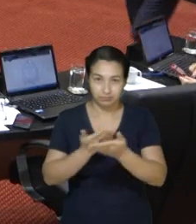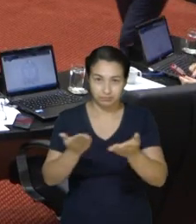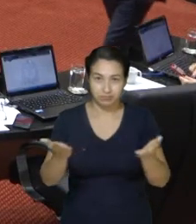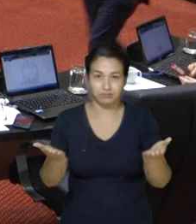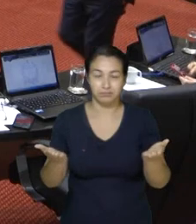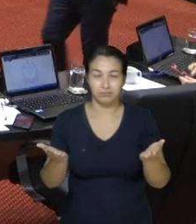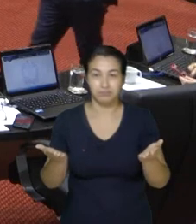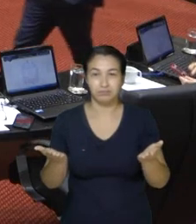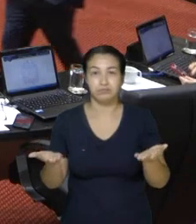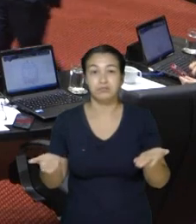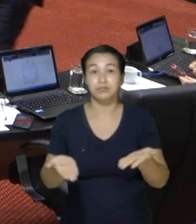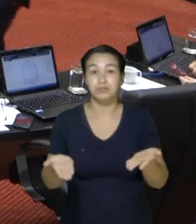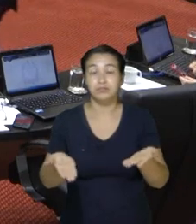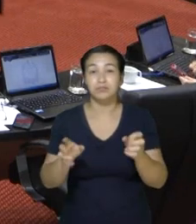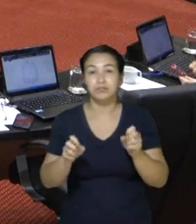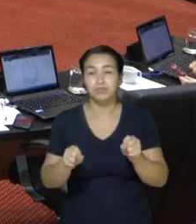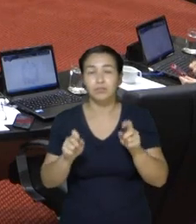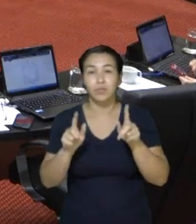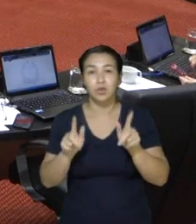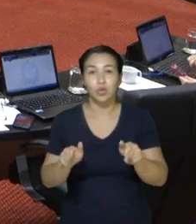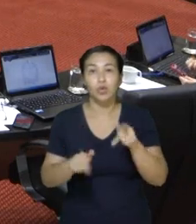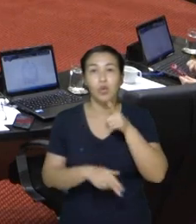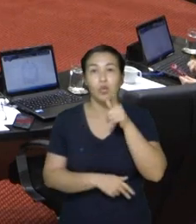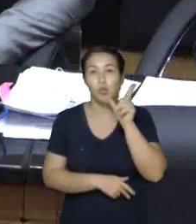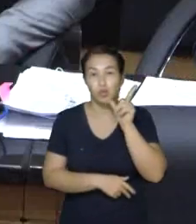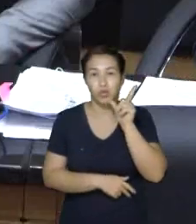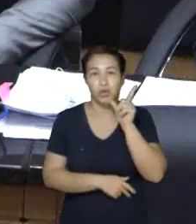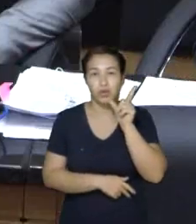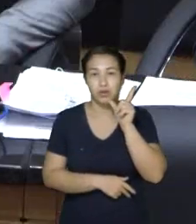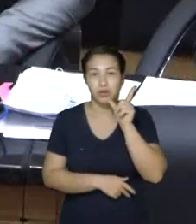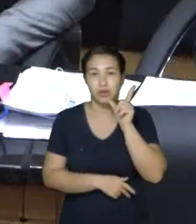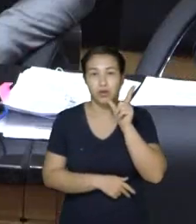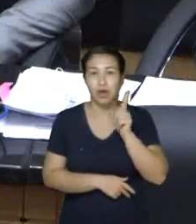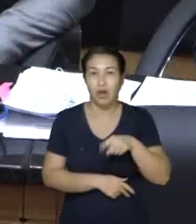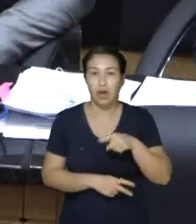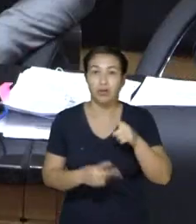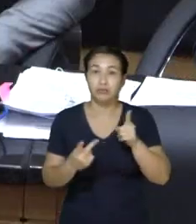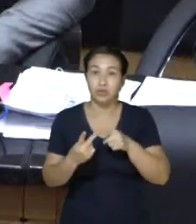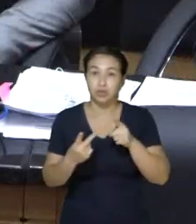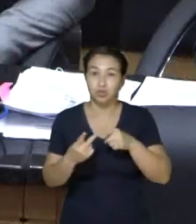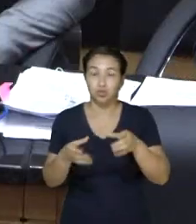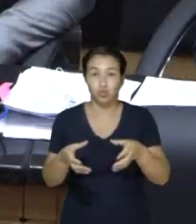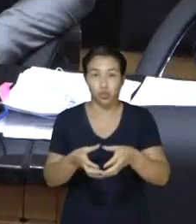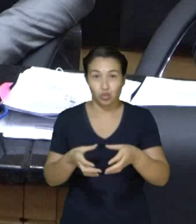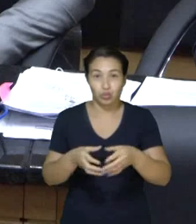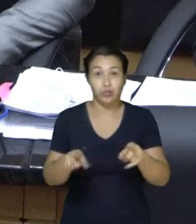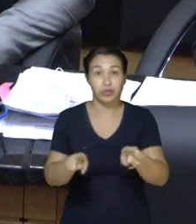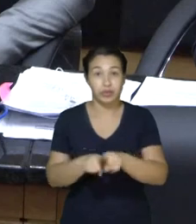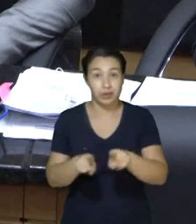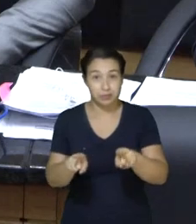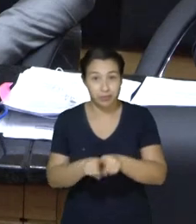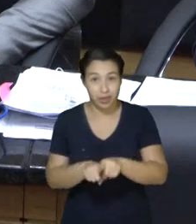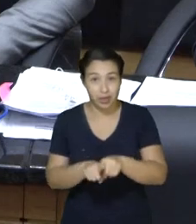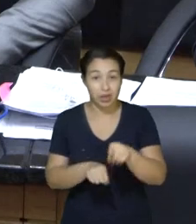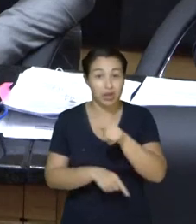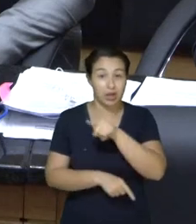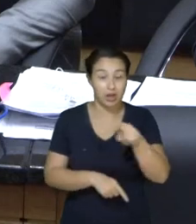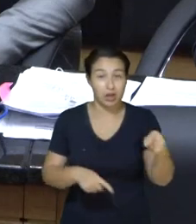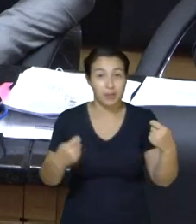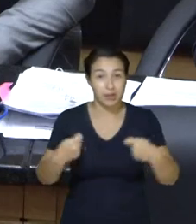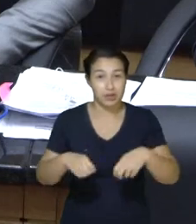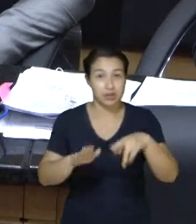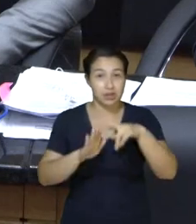nós pudéssemos fazer igual fizemos no dia de ontem, já que é o segundo turno, e também aqueles que precisam de redação